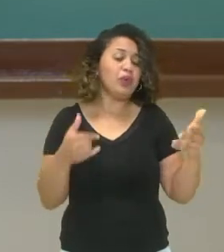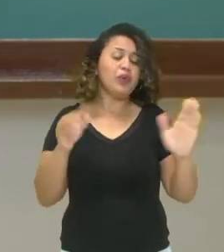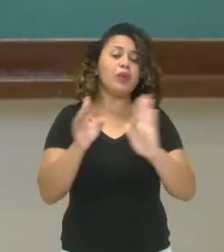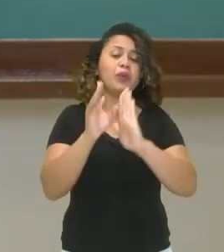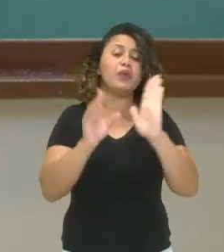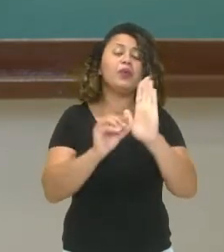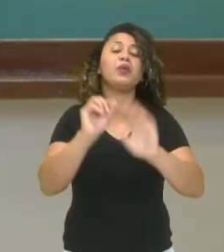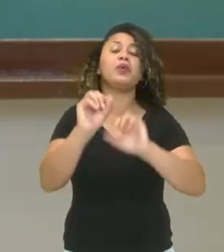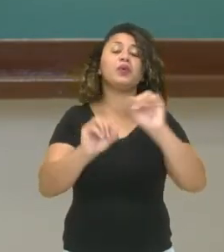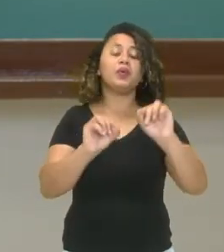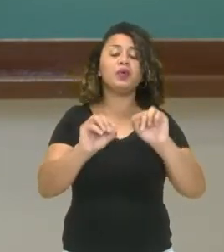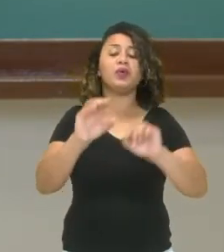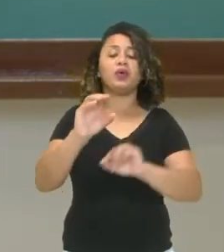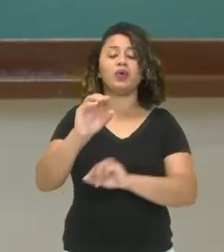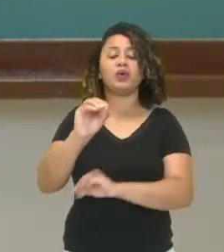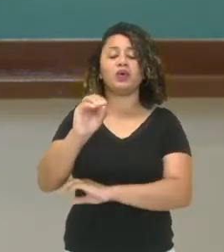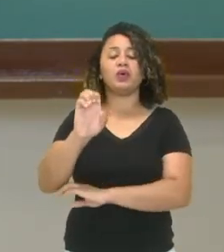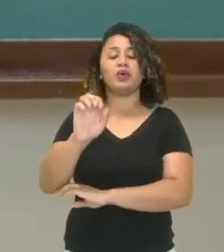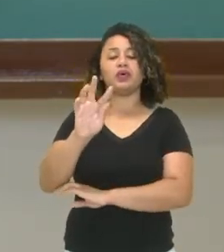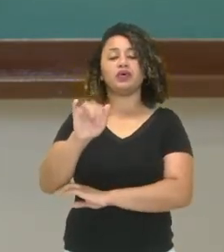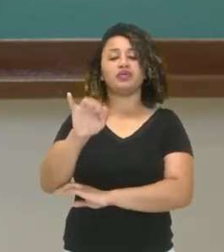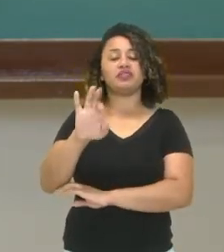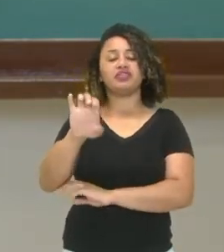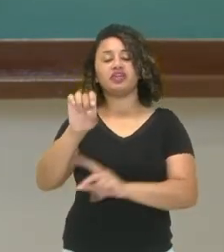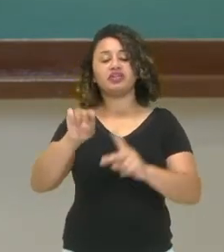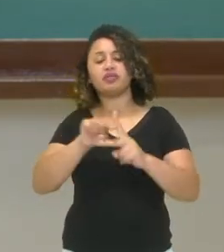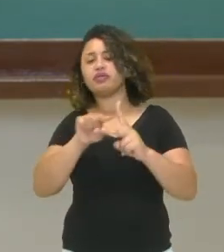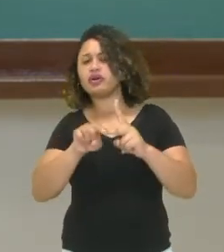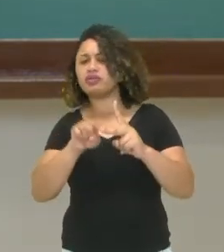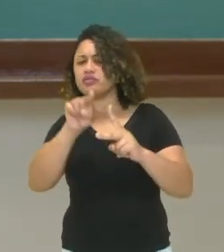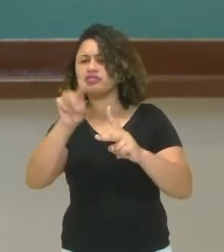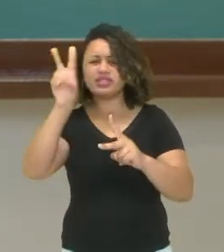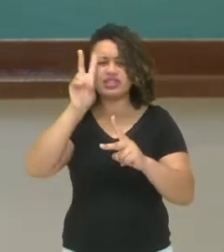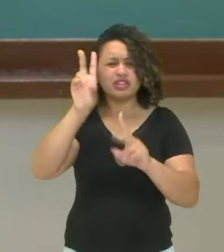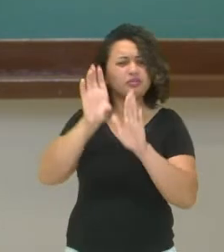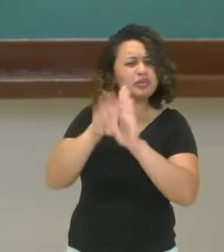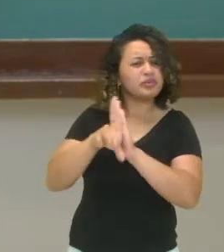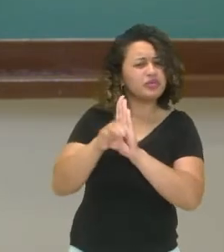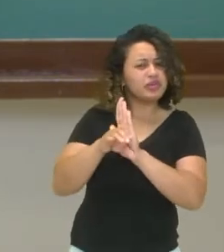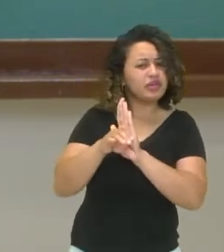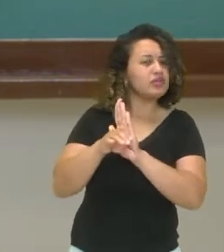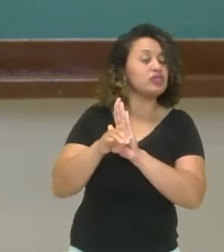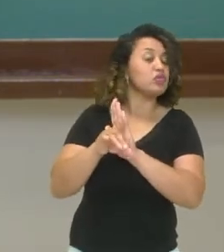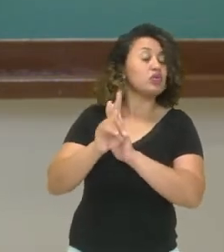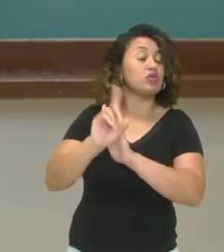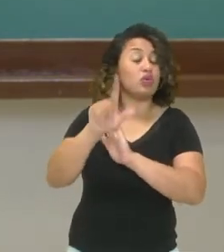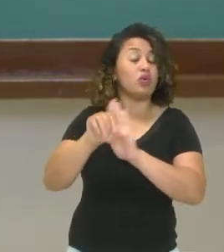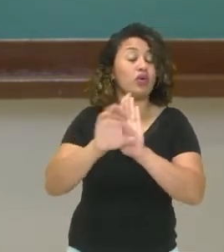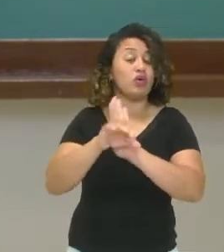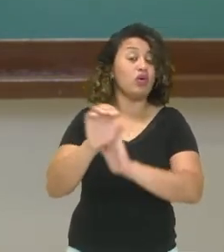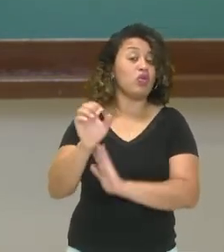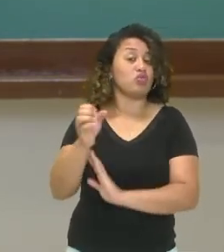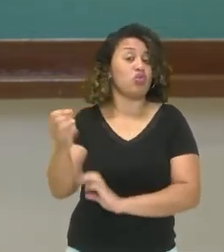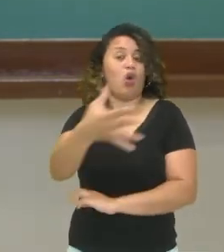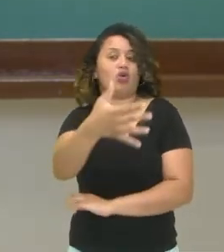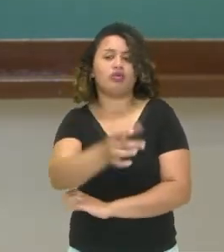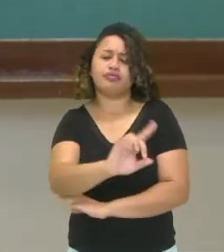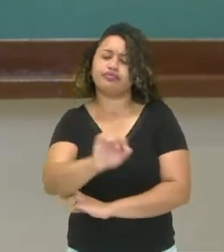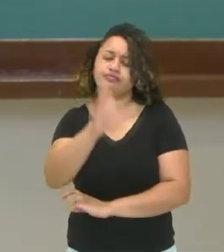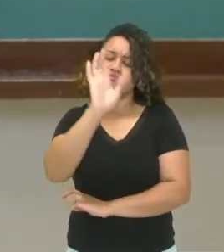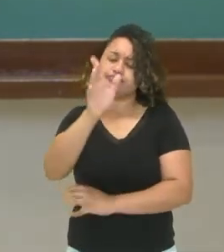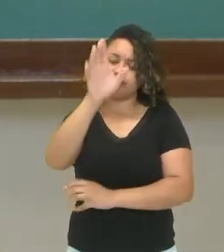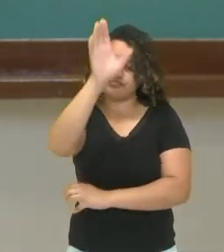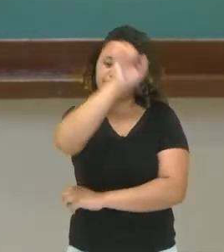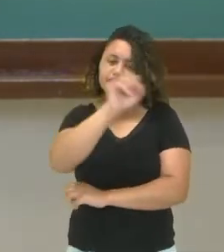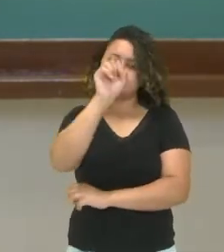o coeficiente angular. Lembra desse conceito? Não é um conceito totalmente novo, não. A gente já falou